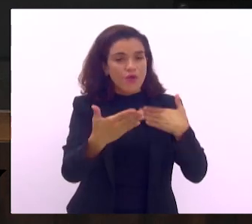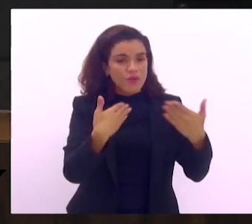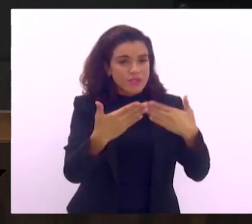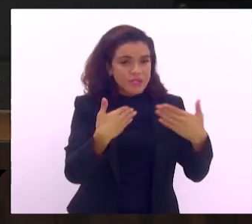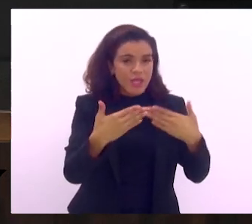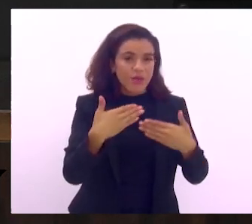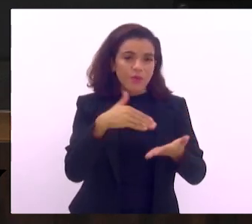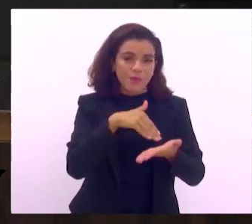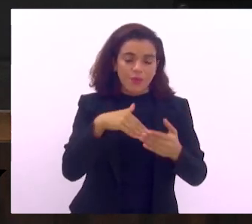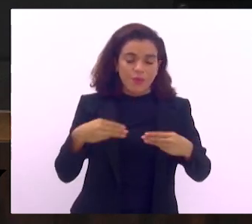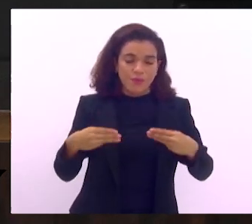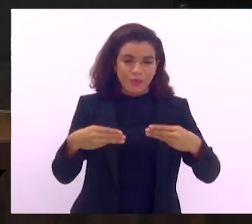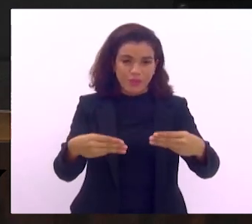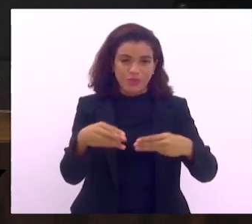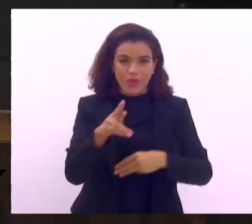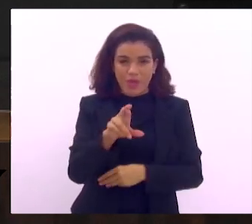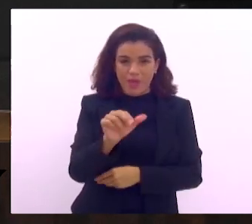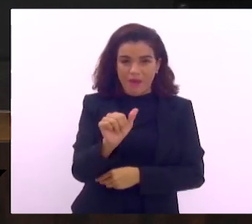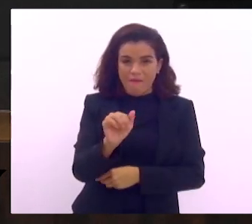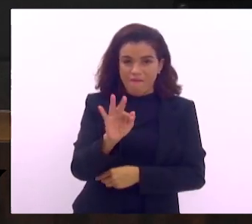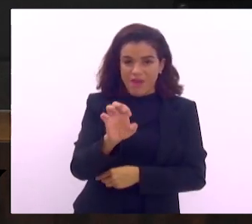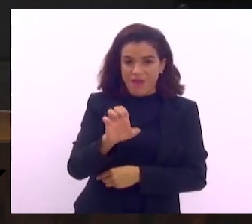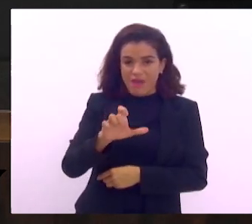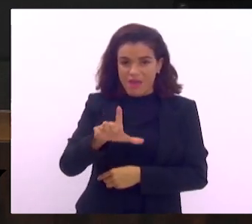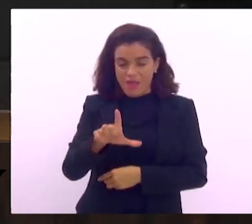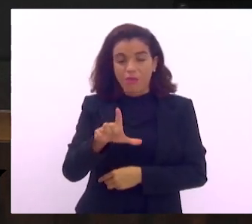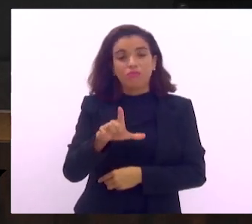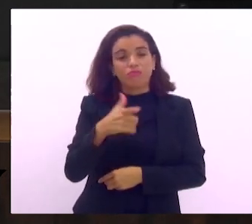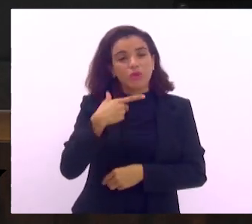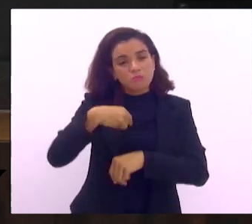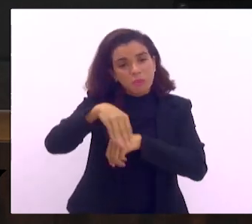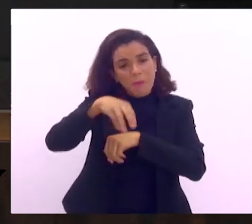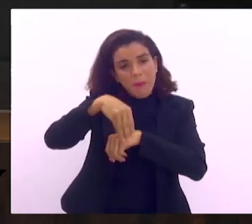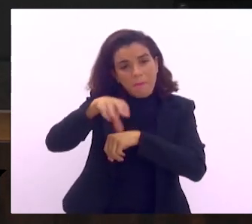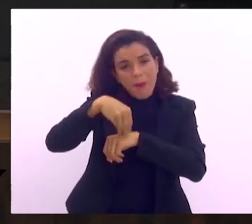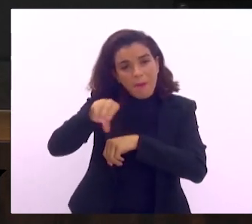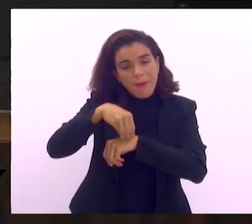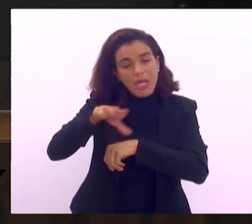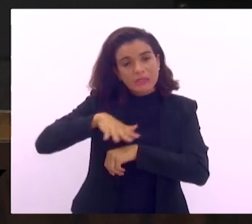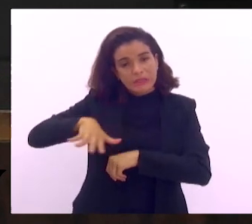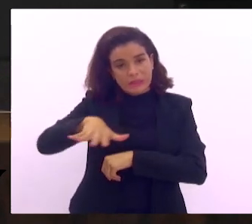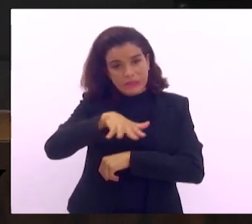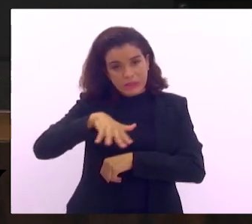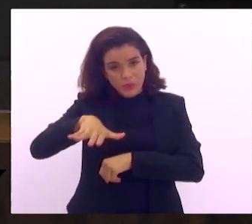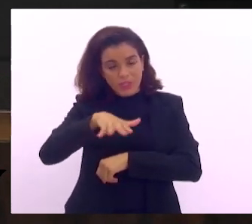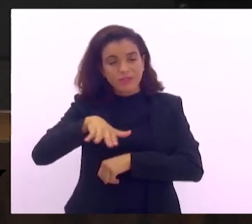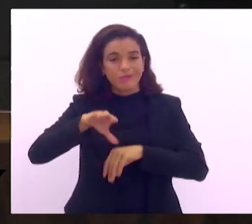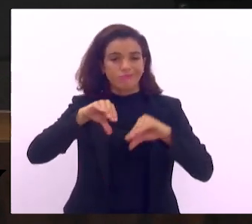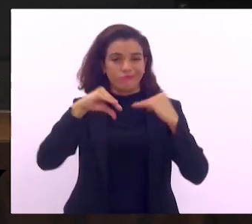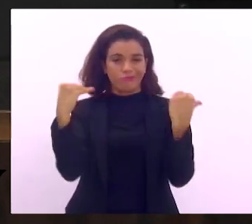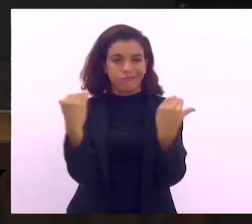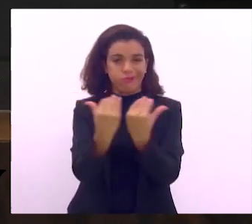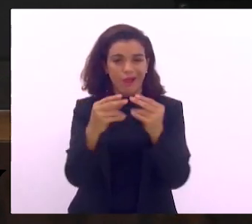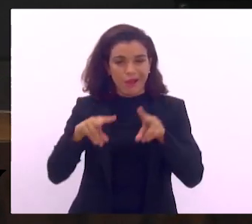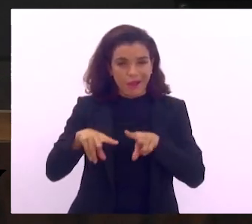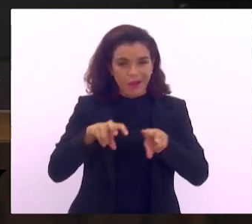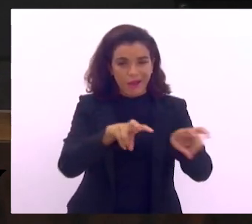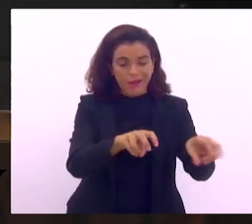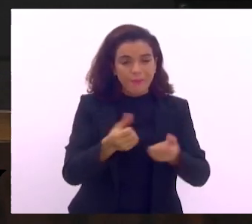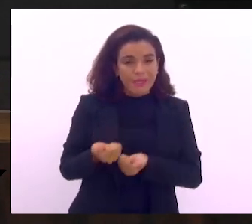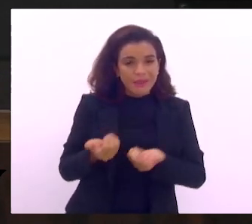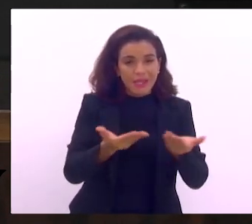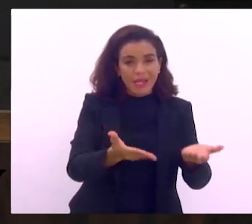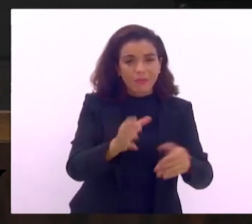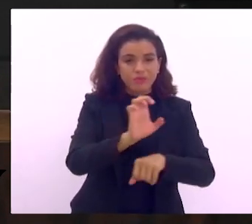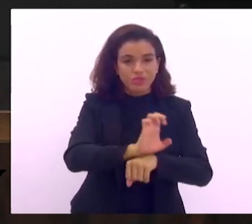ele essa situação do Célio de Barros, da gente poder trazer o Célio de Barros novamente, entregar à população do nosso